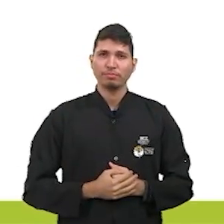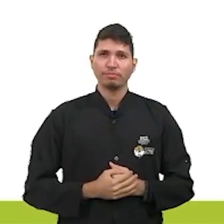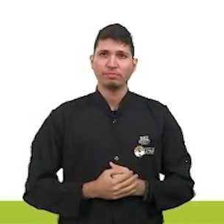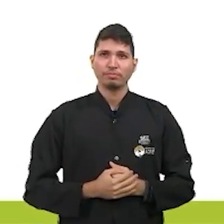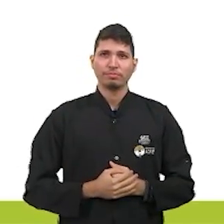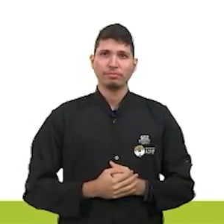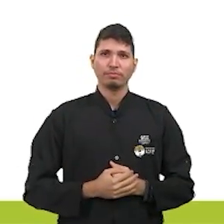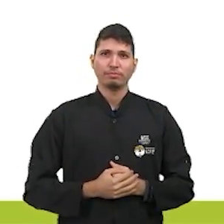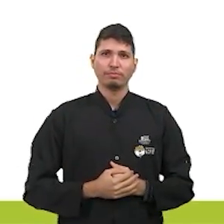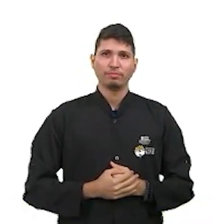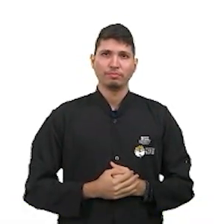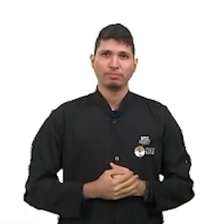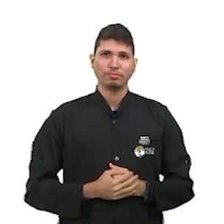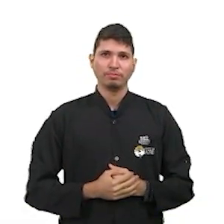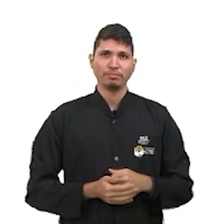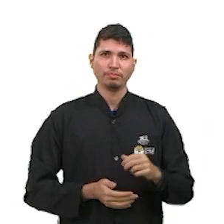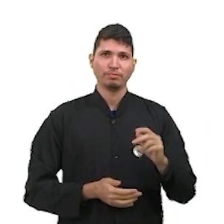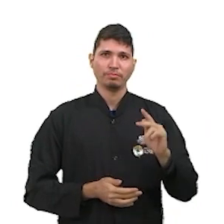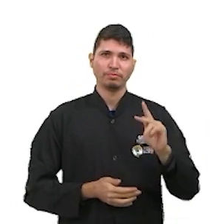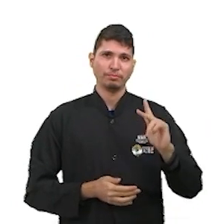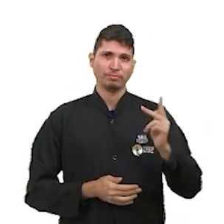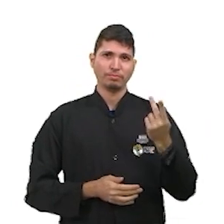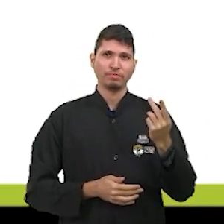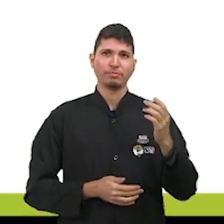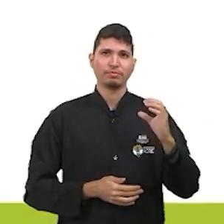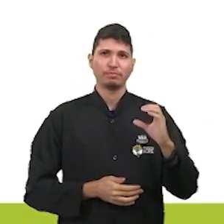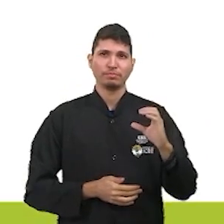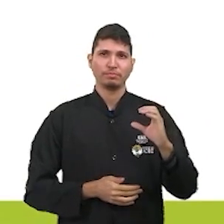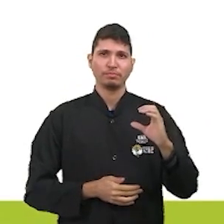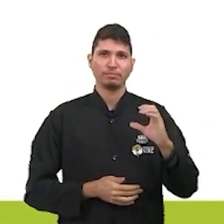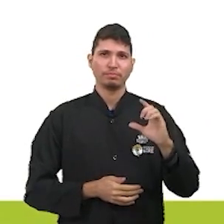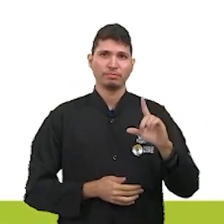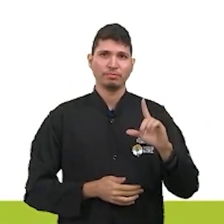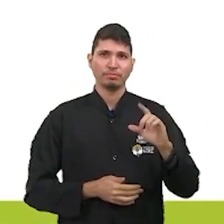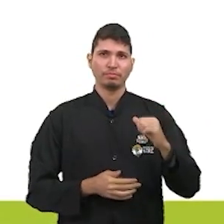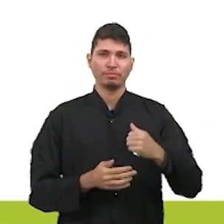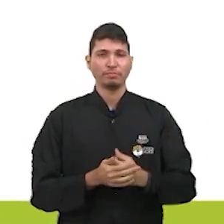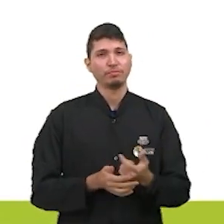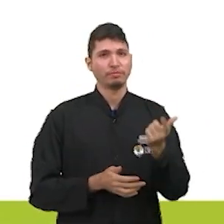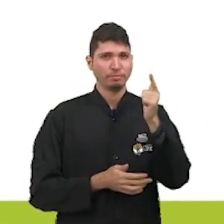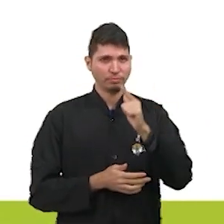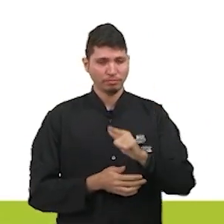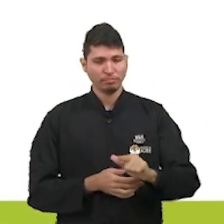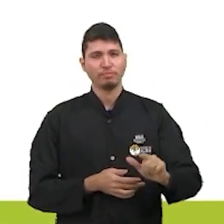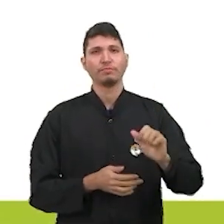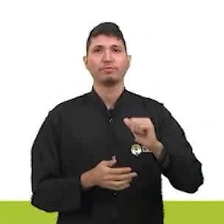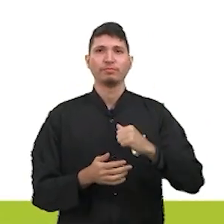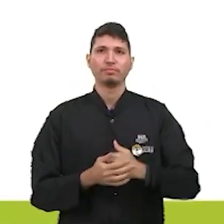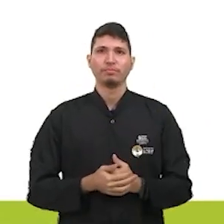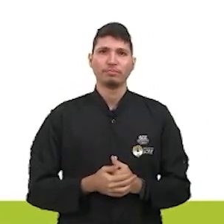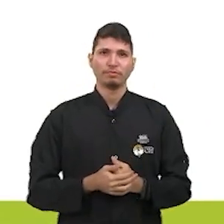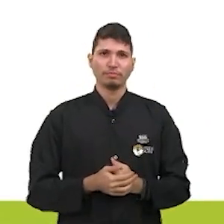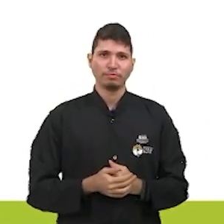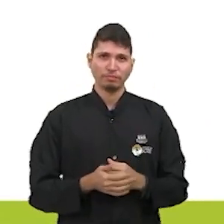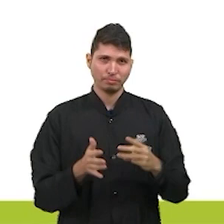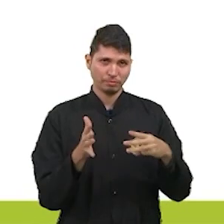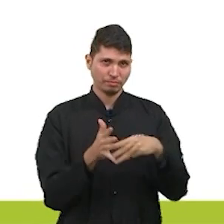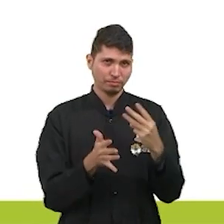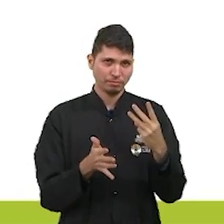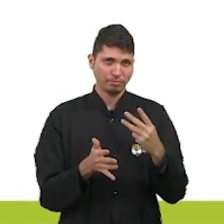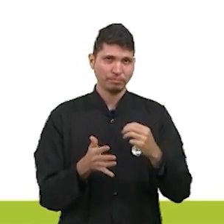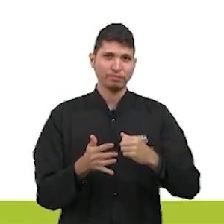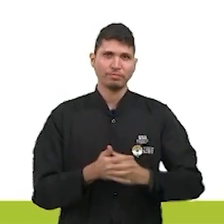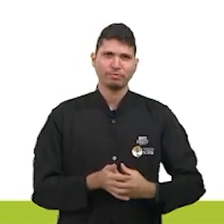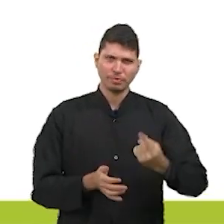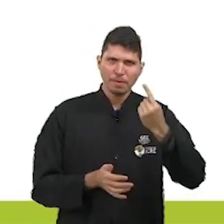né? HCl, em seguida, HCl novamente. 3 vezes eu coloquei o HCl. Tá vendo